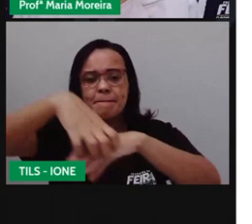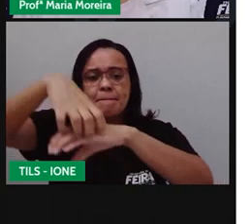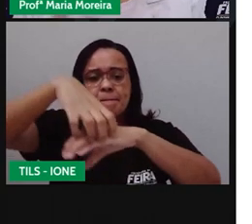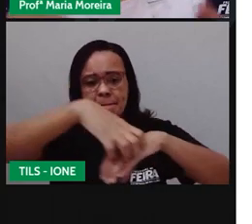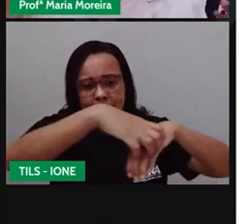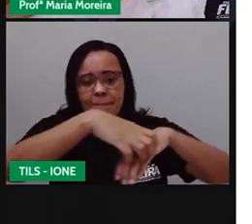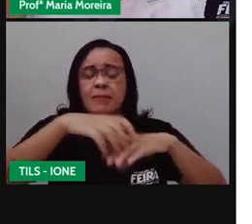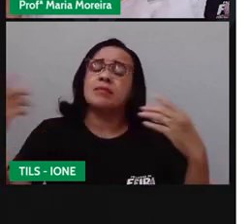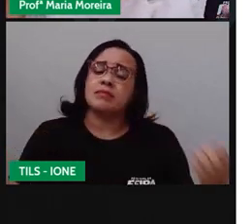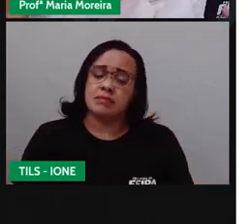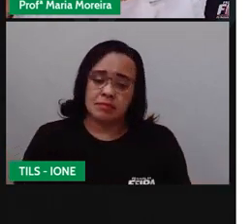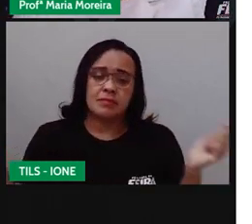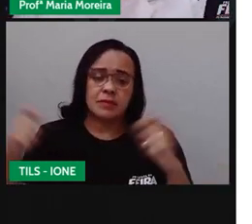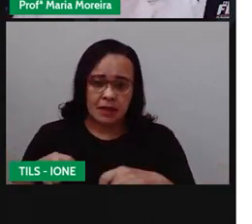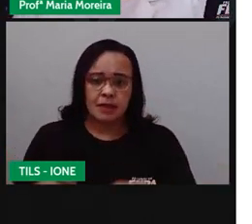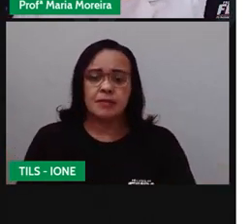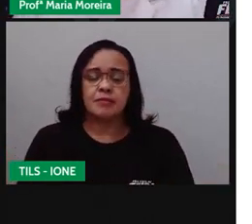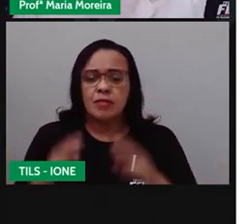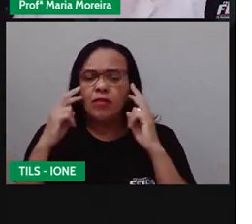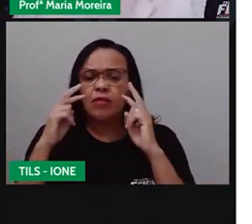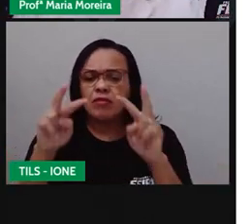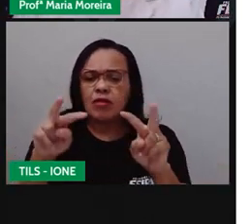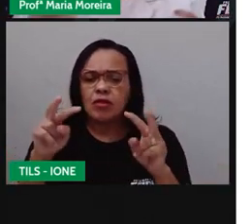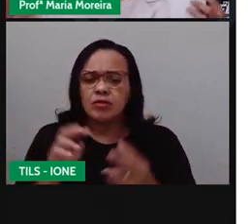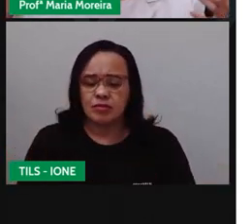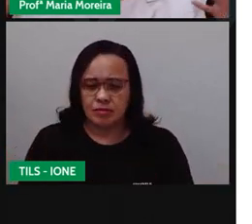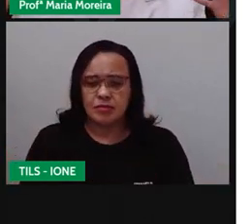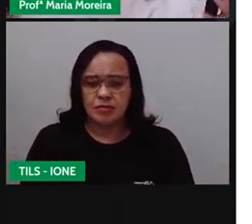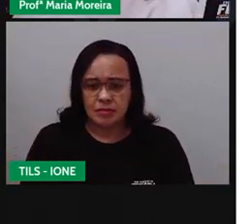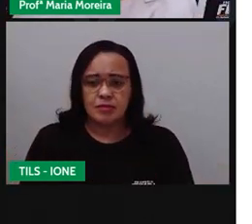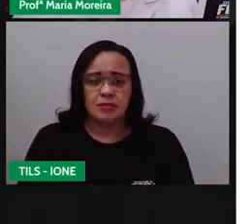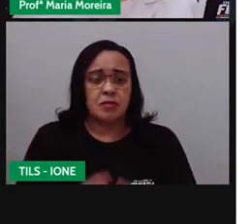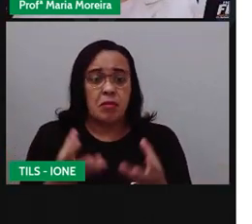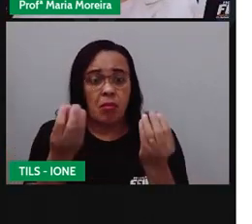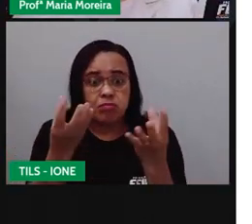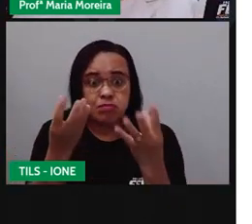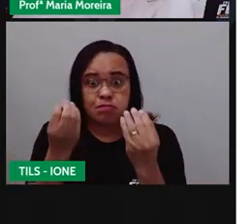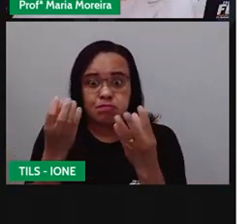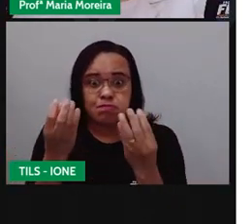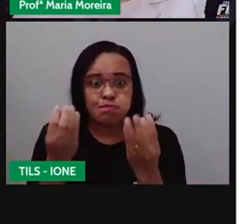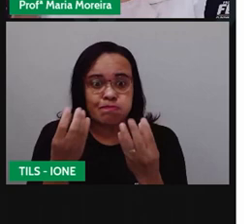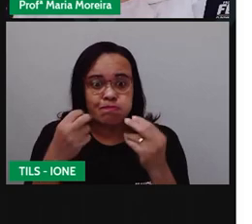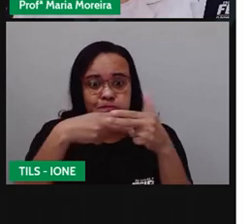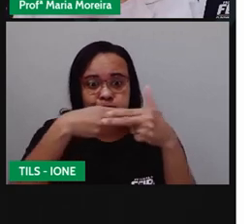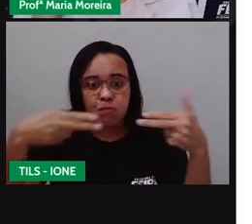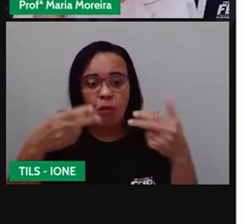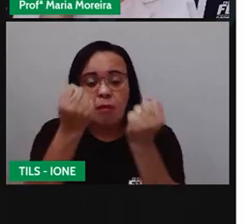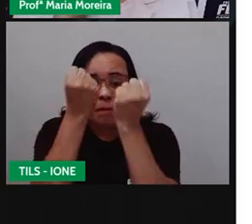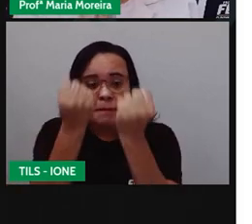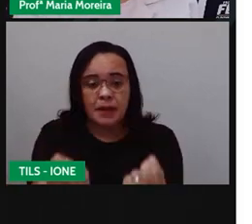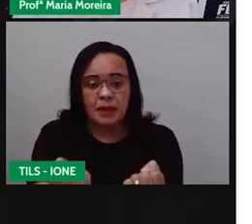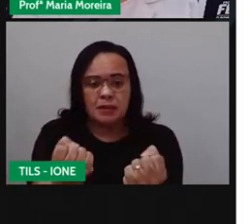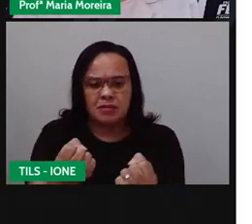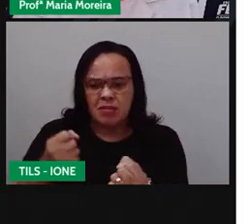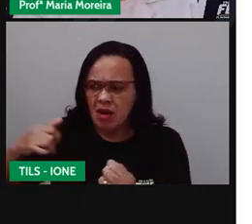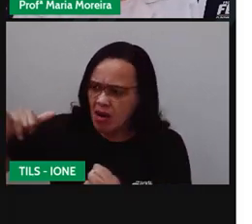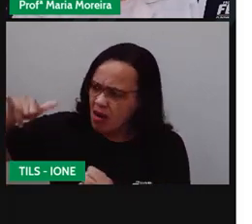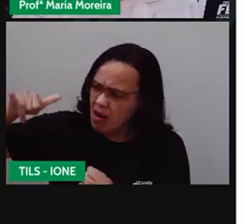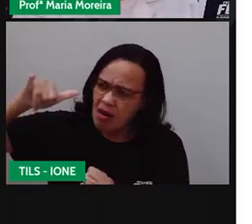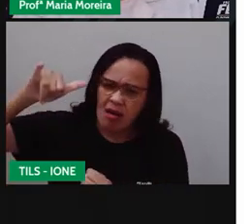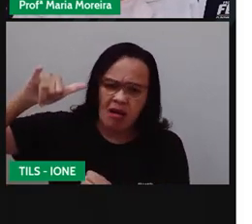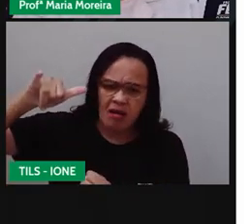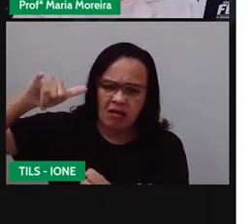Já os navios, olha só para esta foto aí, a quantidade de carga que tem aí. Será que um avião iria comportar tudo